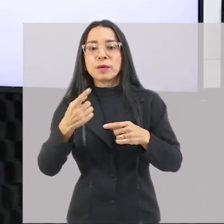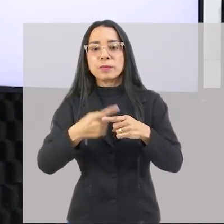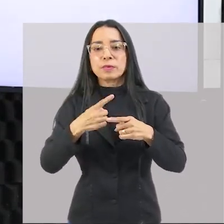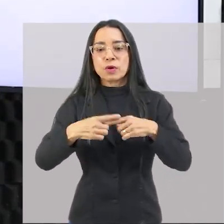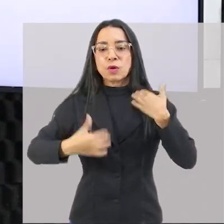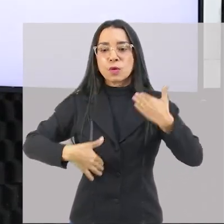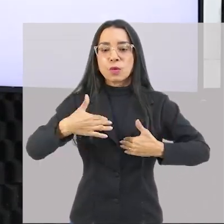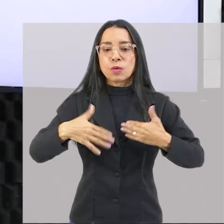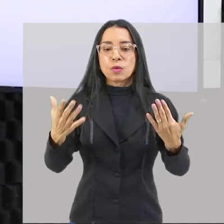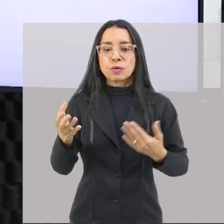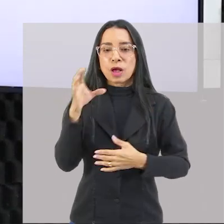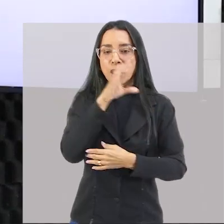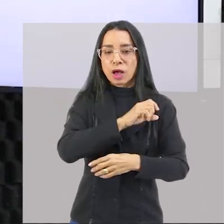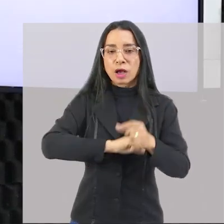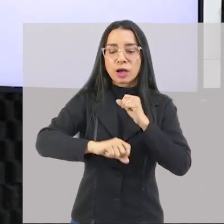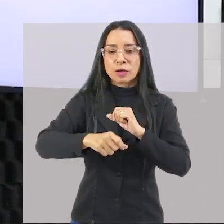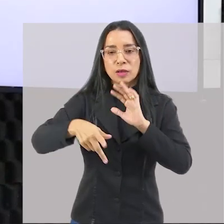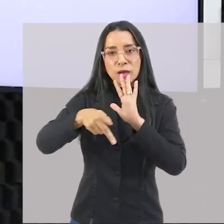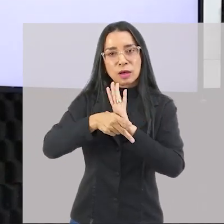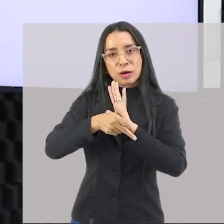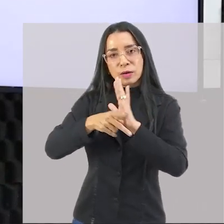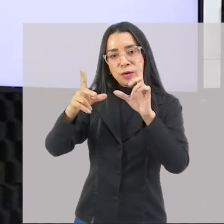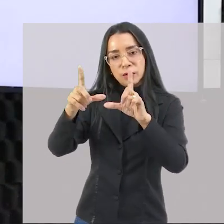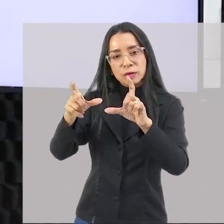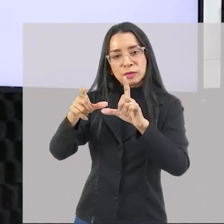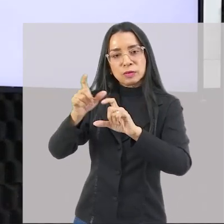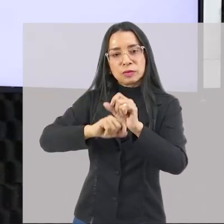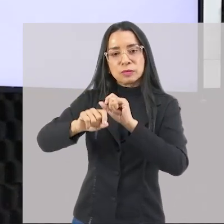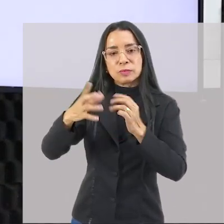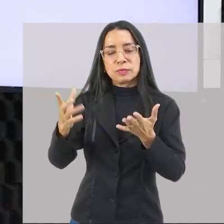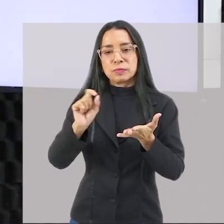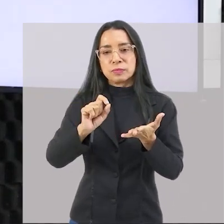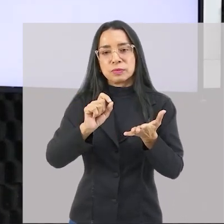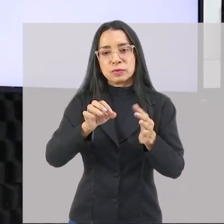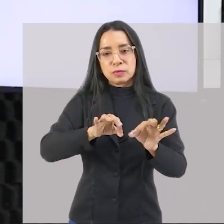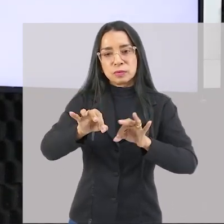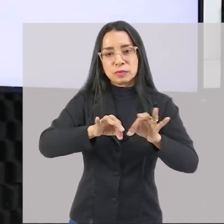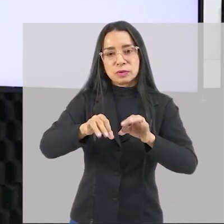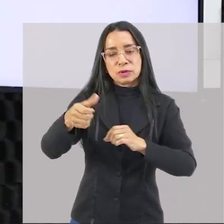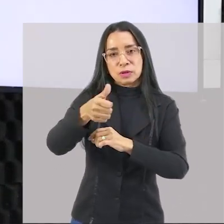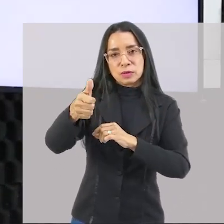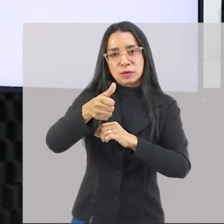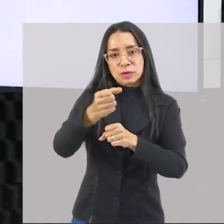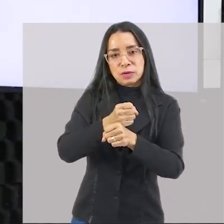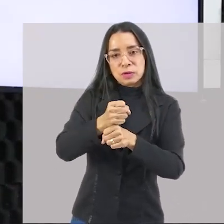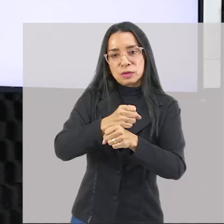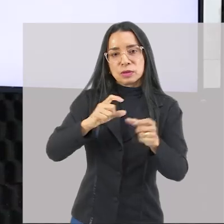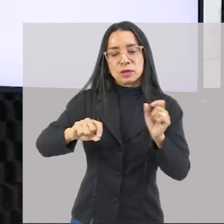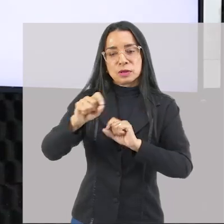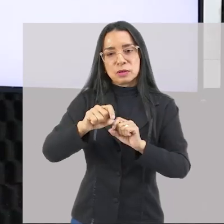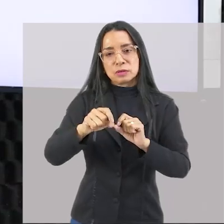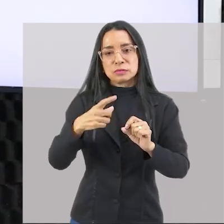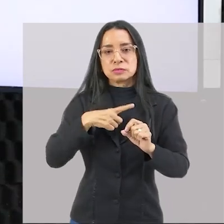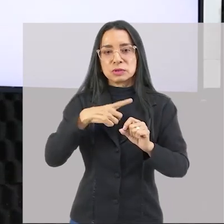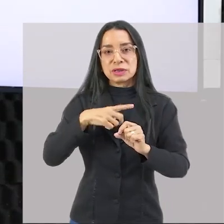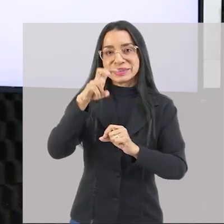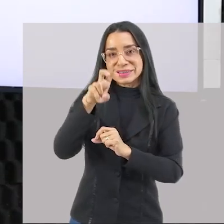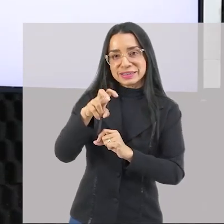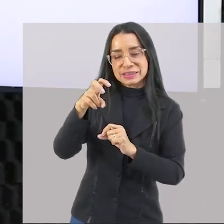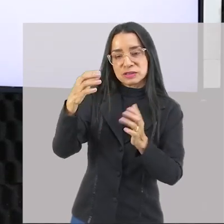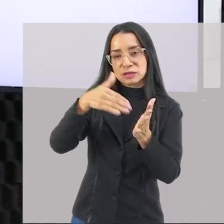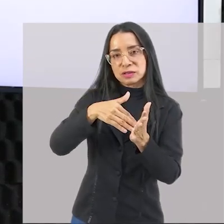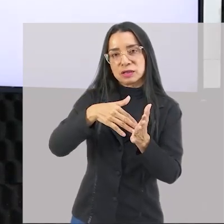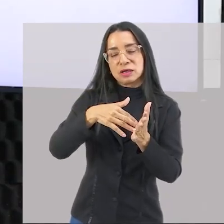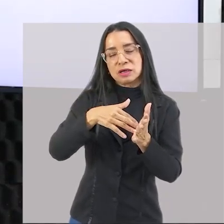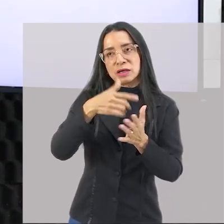ser instantâneo. A própria fotografia, para a fotografia funcionar nos primeiros anos, você levava de 5 a 15,